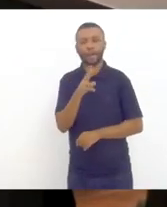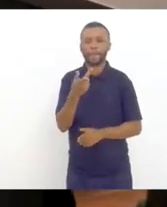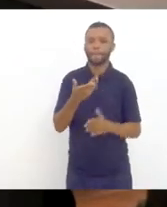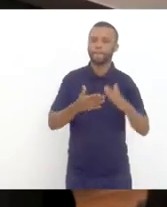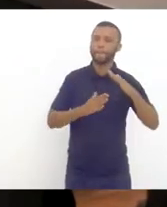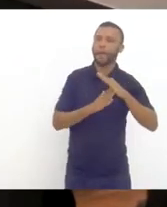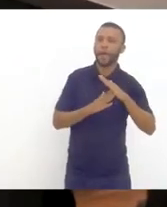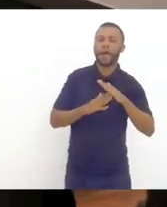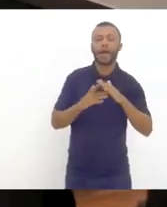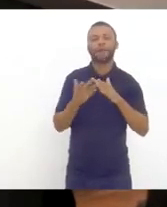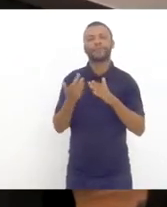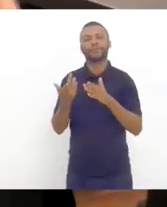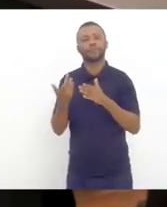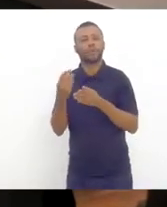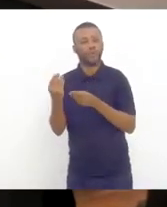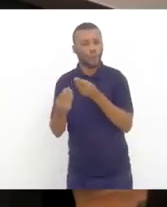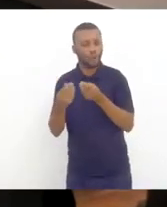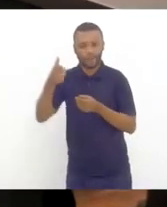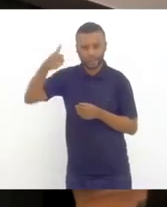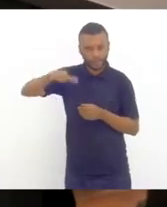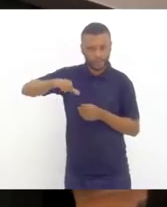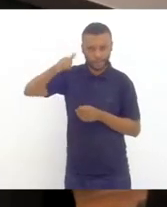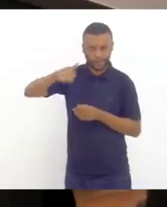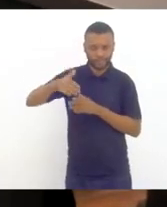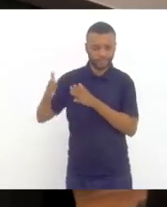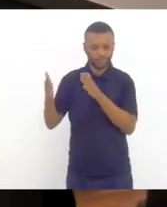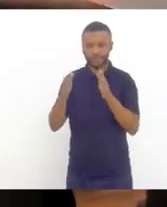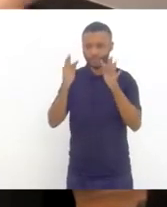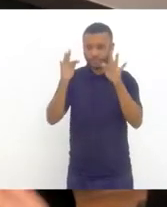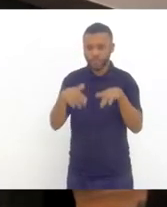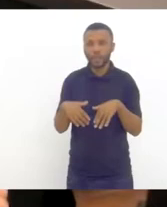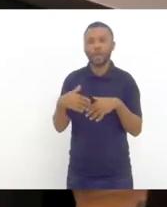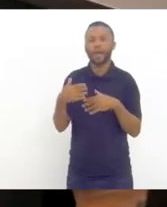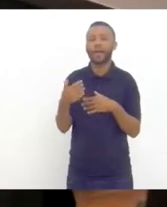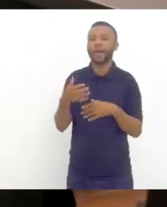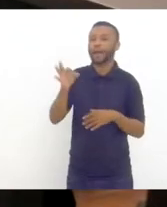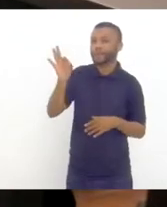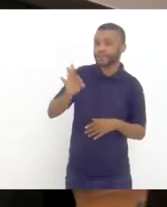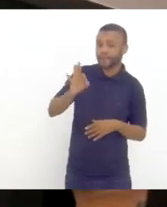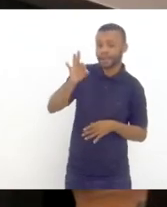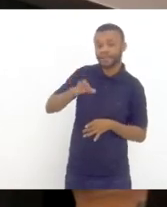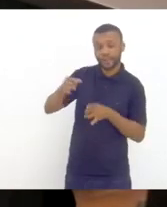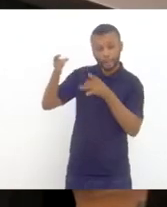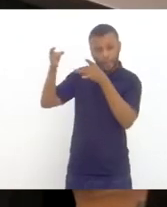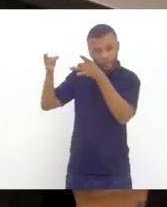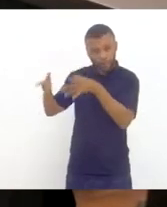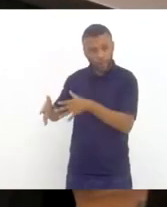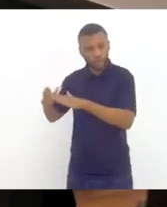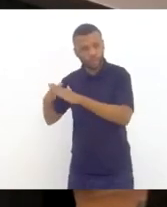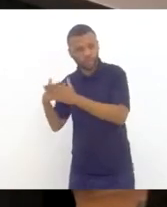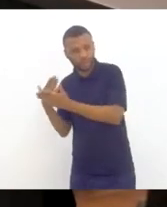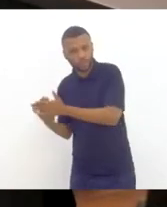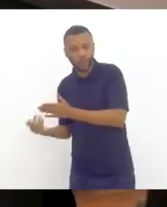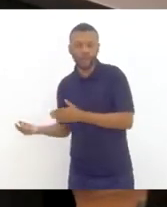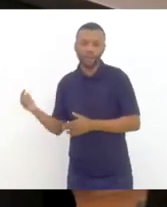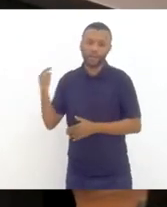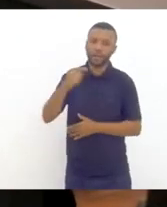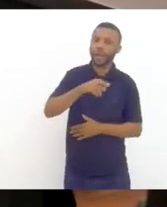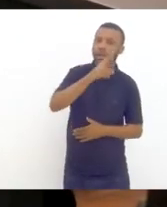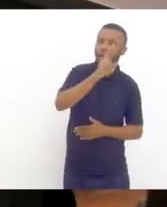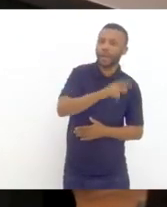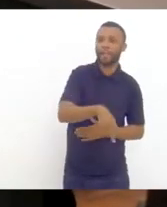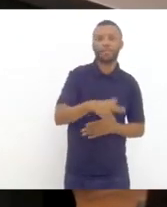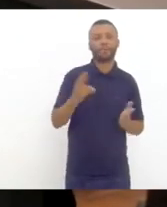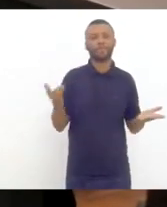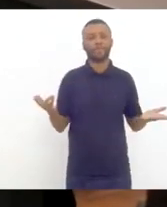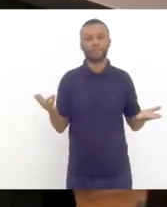máximo esses indicadores. E, por fim, rendimento, taxa de abandono e taxa de reprovação, também que seria importante. E aqui sugestões de